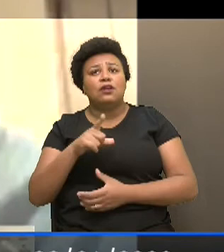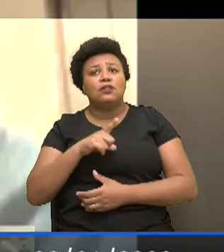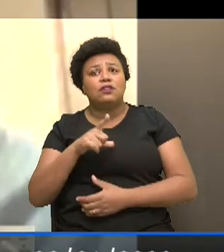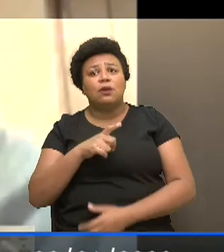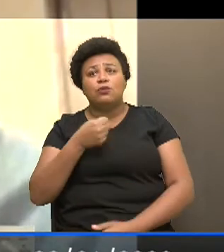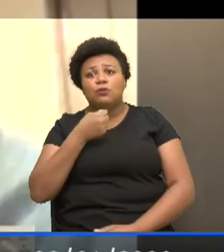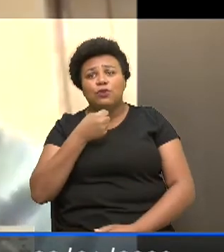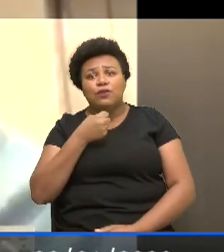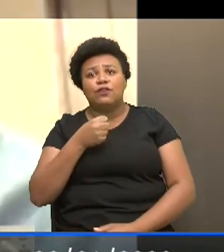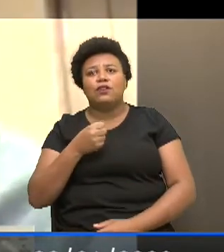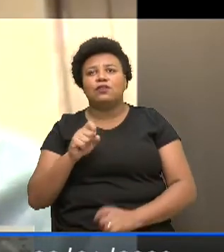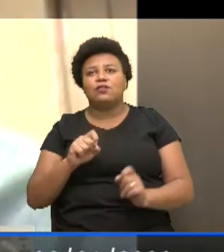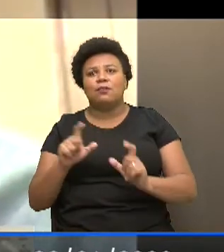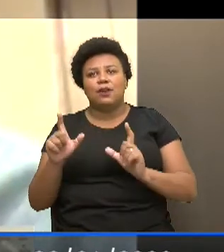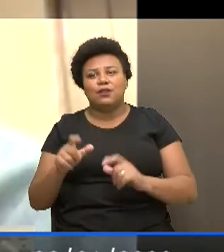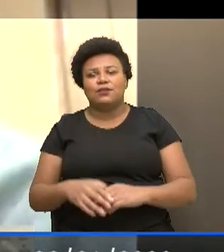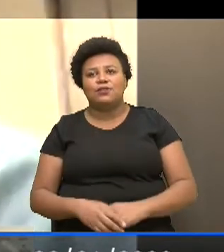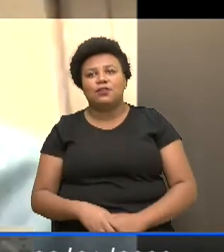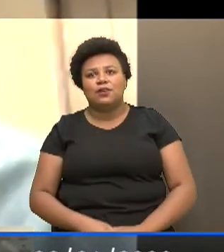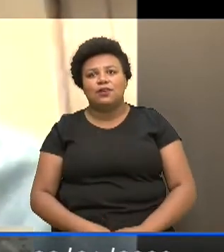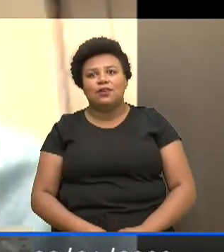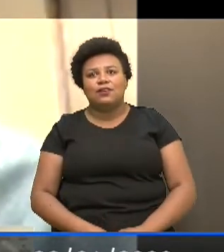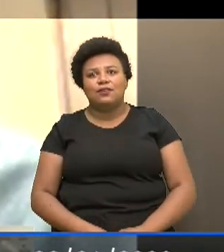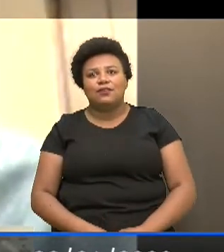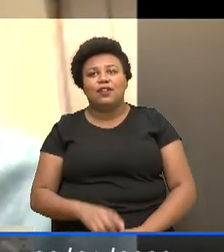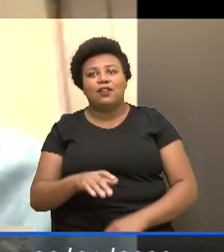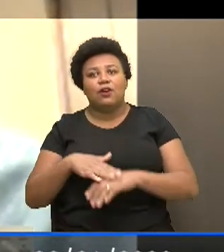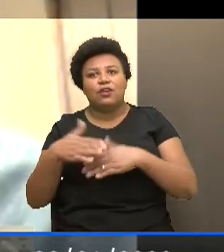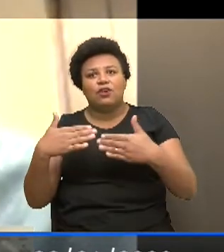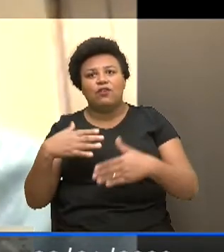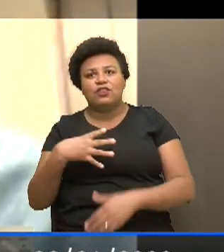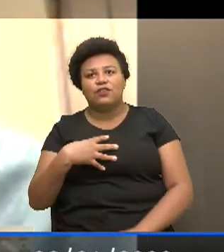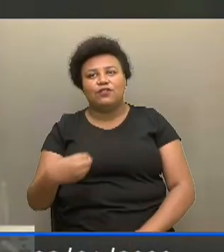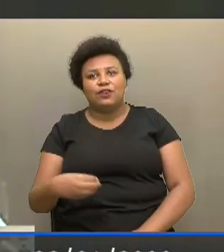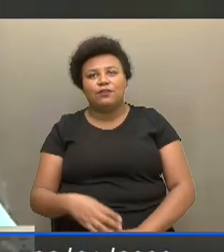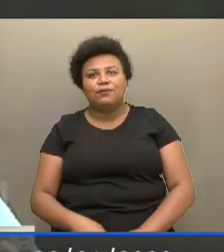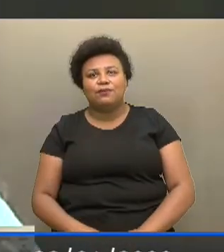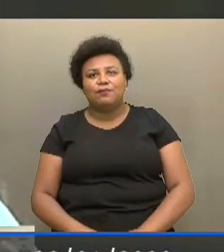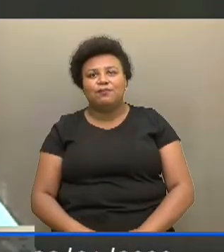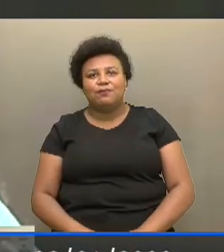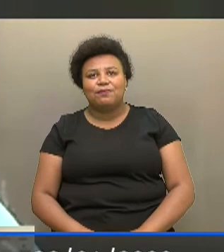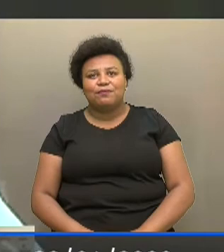microfones abertos aí. Alguém está falando com o filho aí.